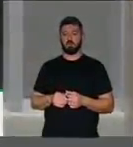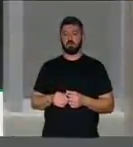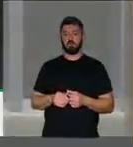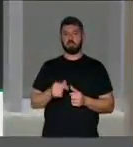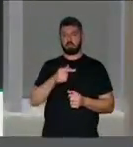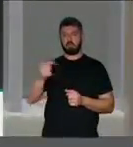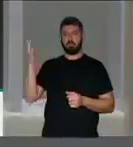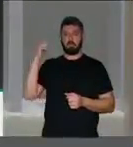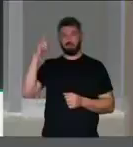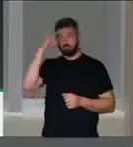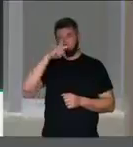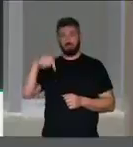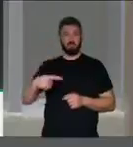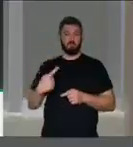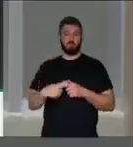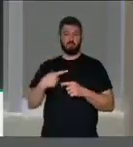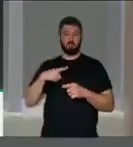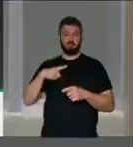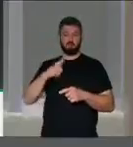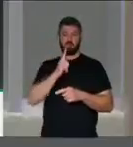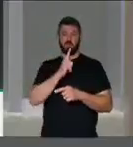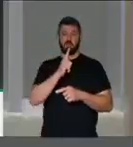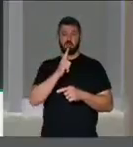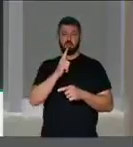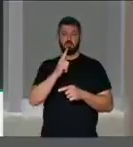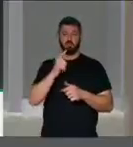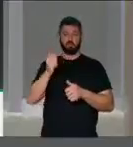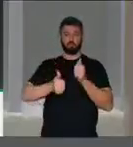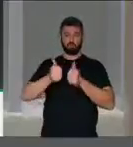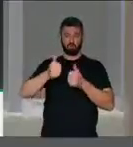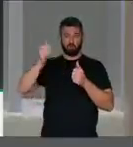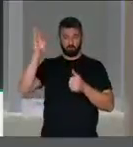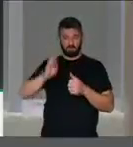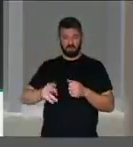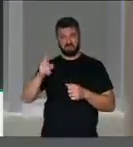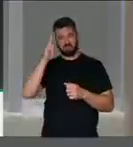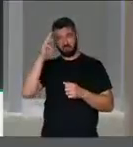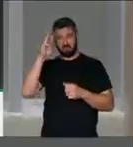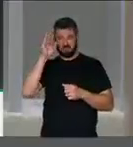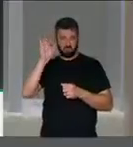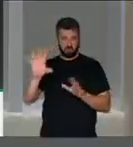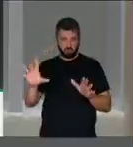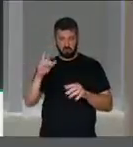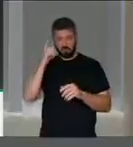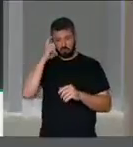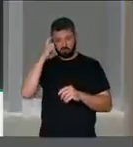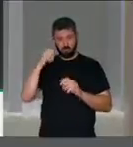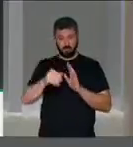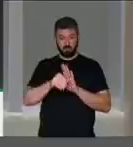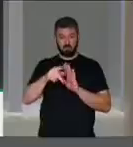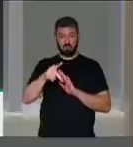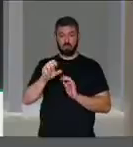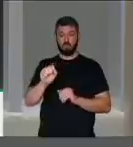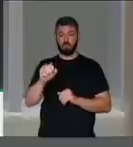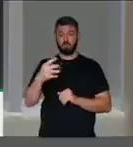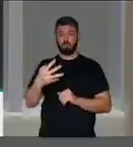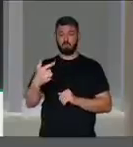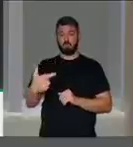função do Jogo do Brasil, nós só tivemos segunda e terça-feira, e a medida